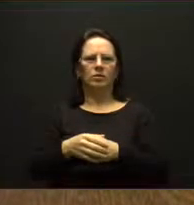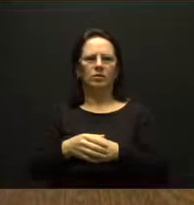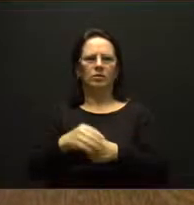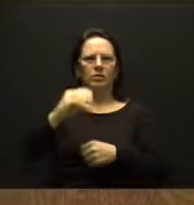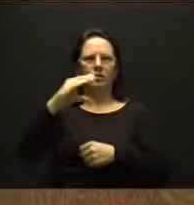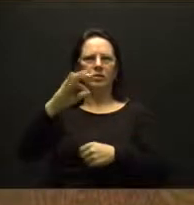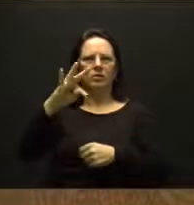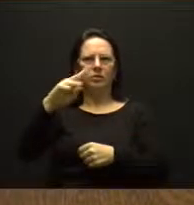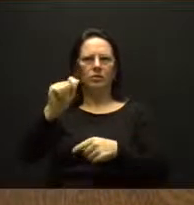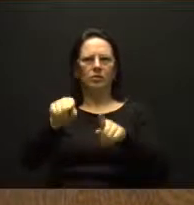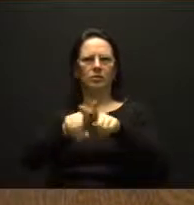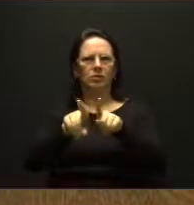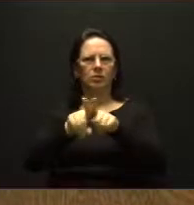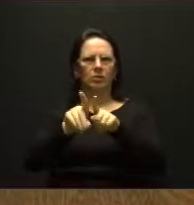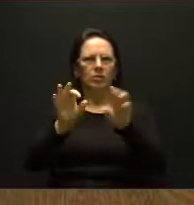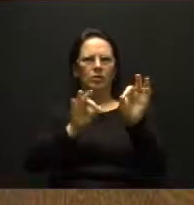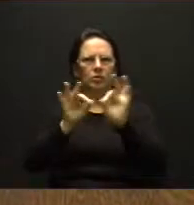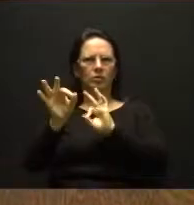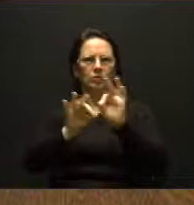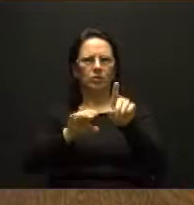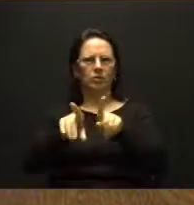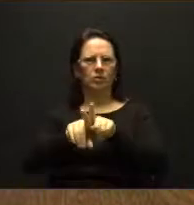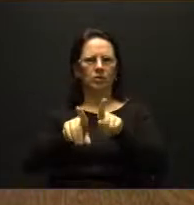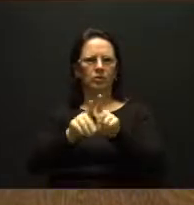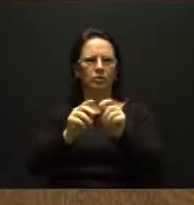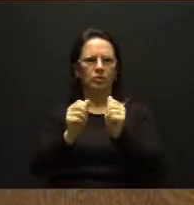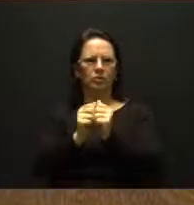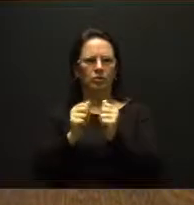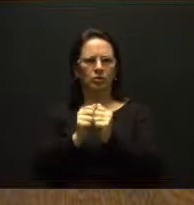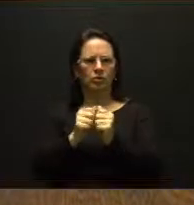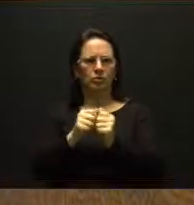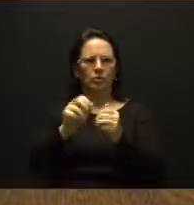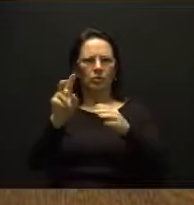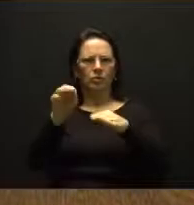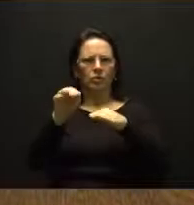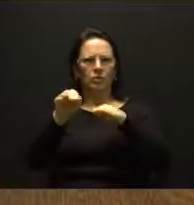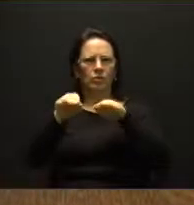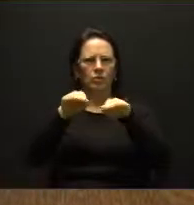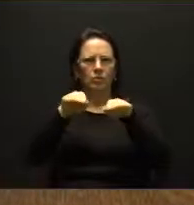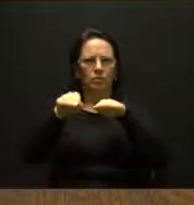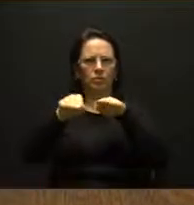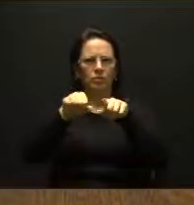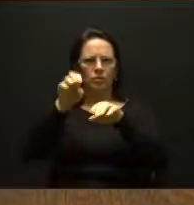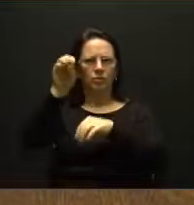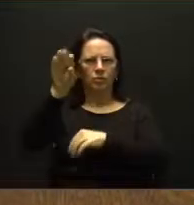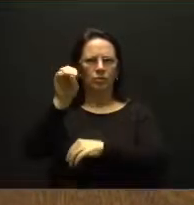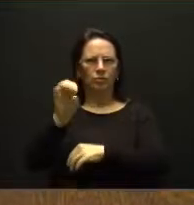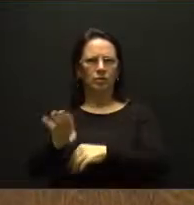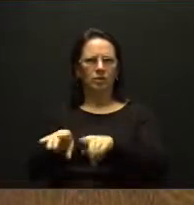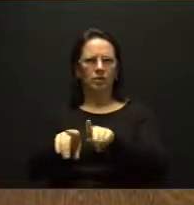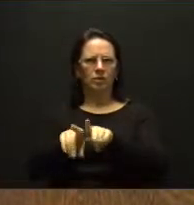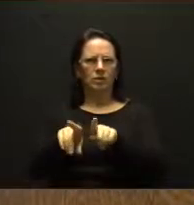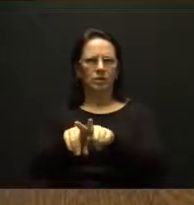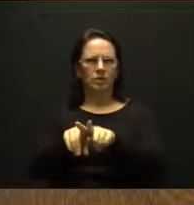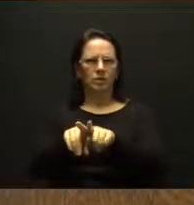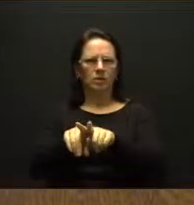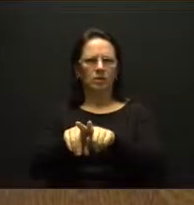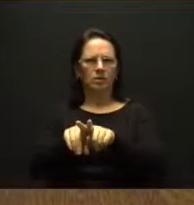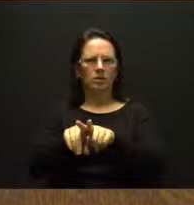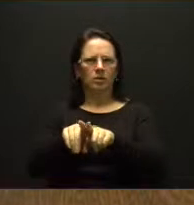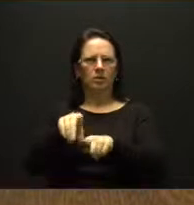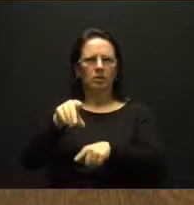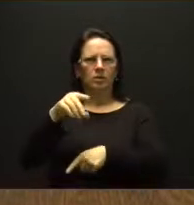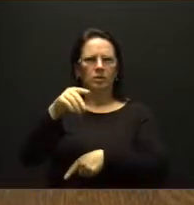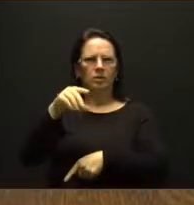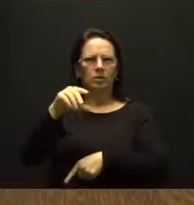95 caminho visando a sinalização de pontos de ônibus na rua vereador josinaldo trombino parque são